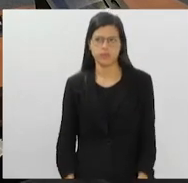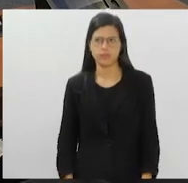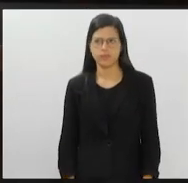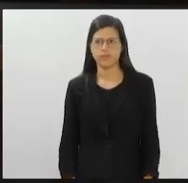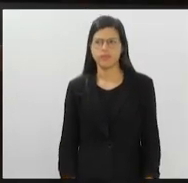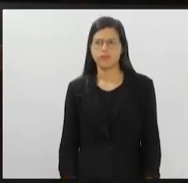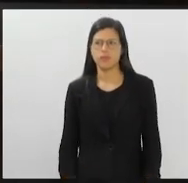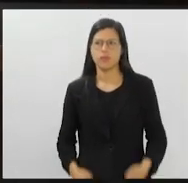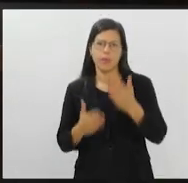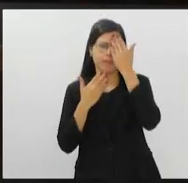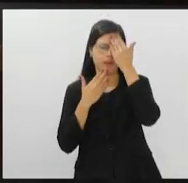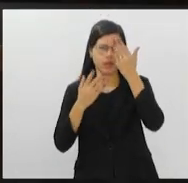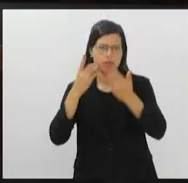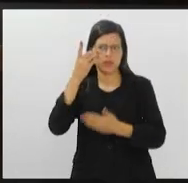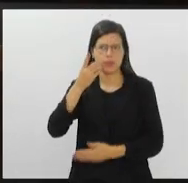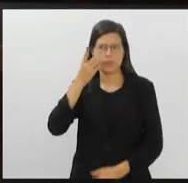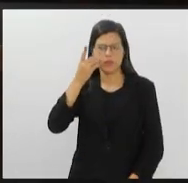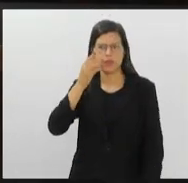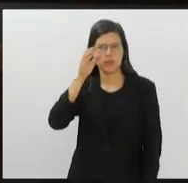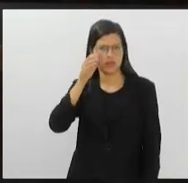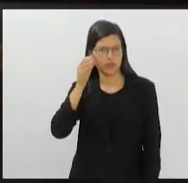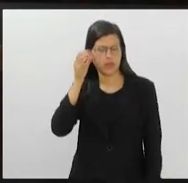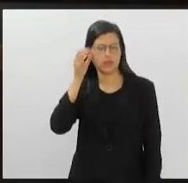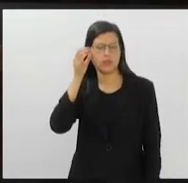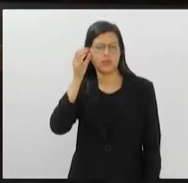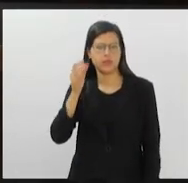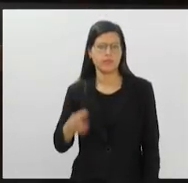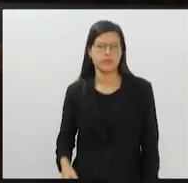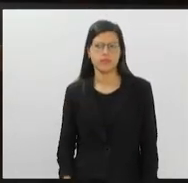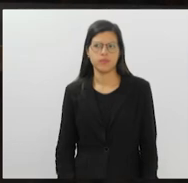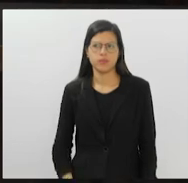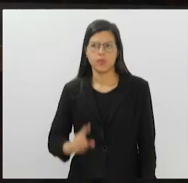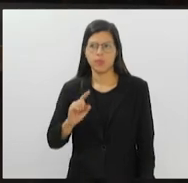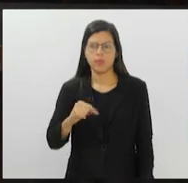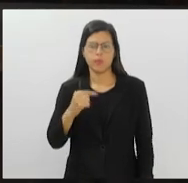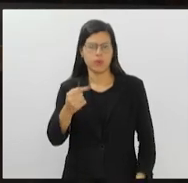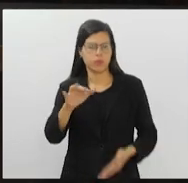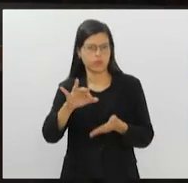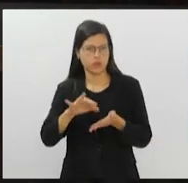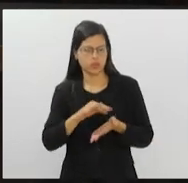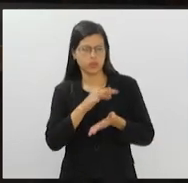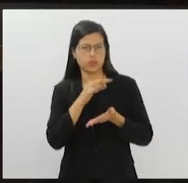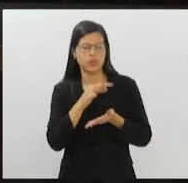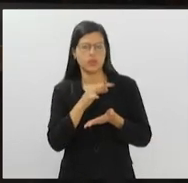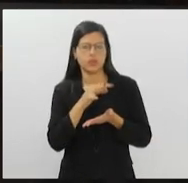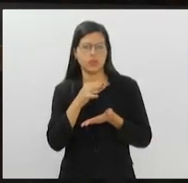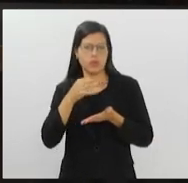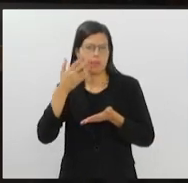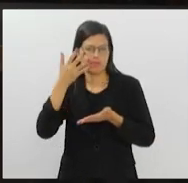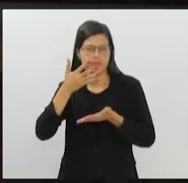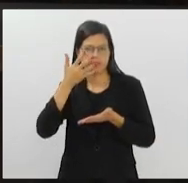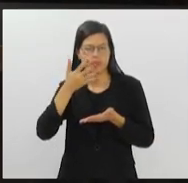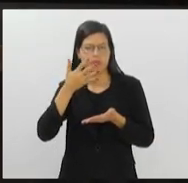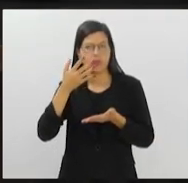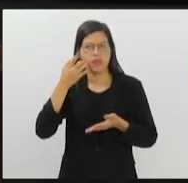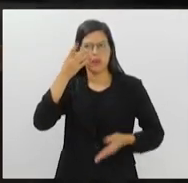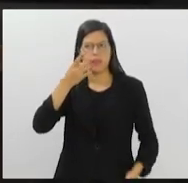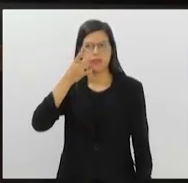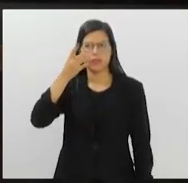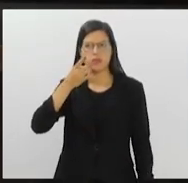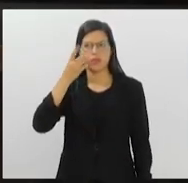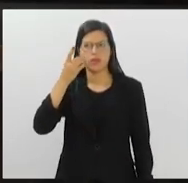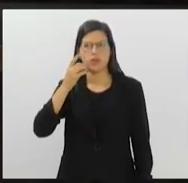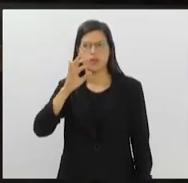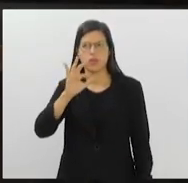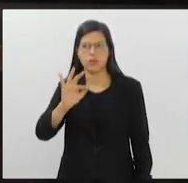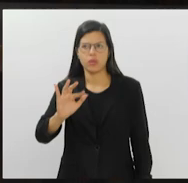Muito obrigado, deputada Célia Jordão. Próximo orador inscrito, o nobre deputado